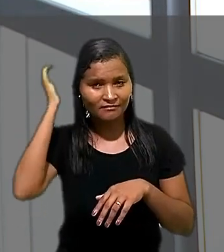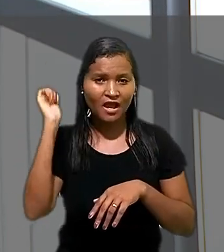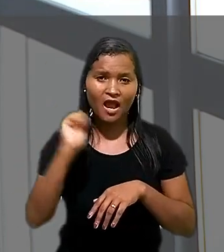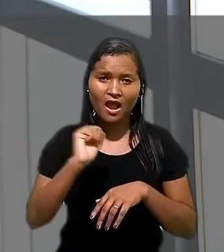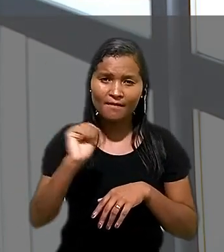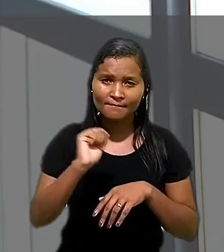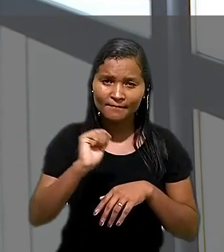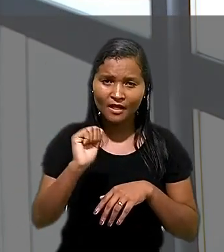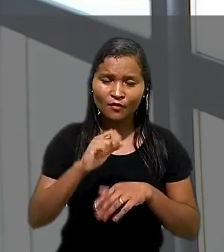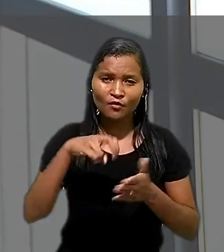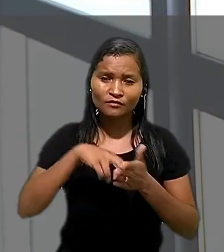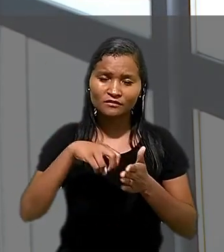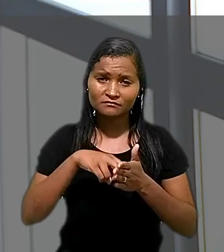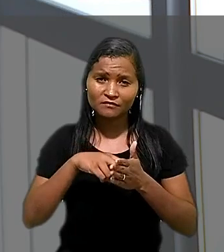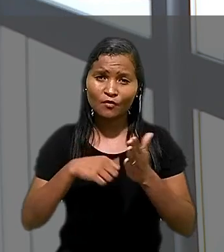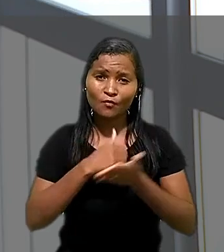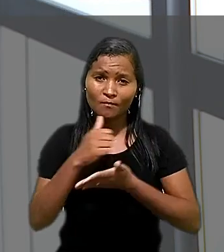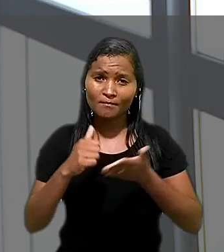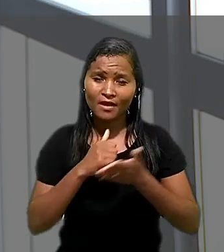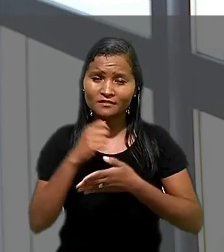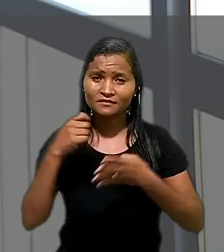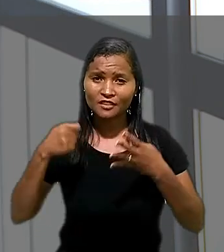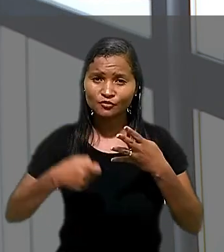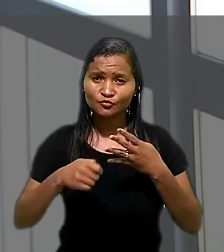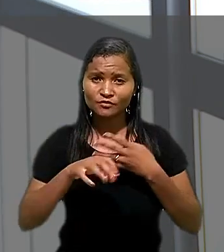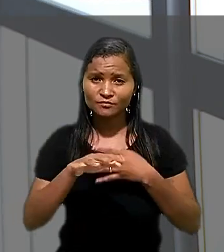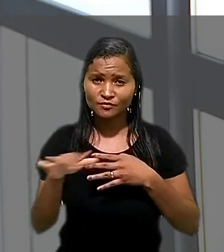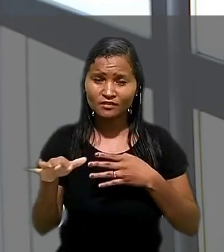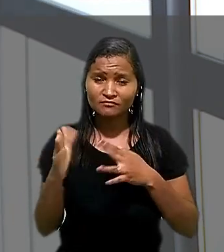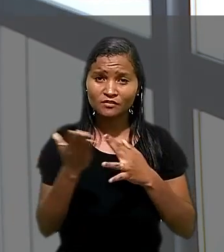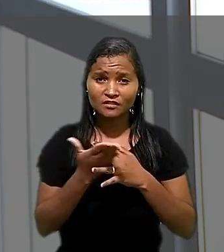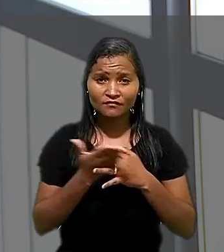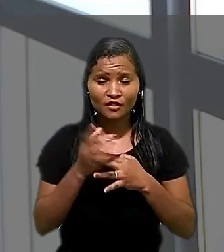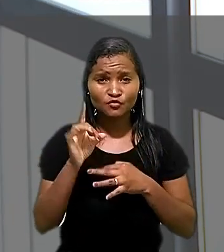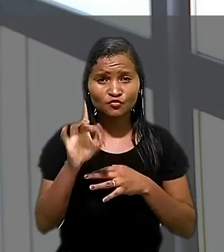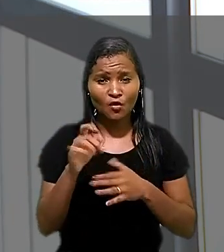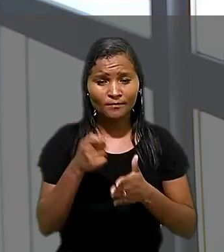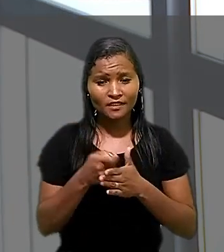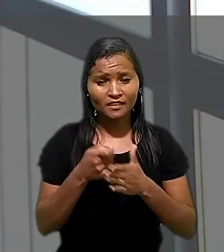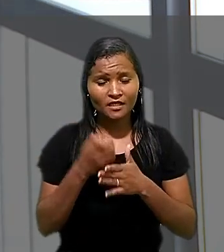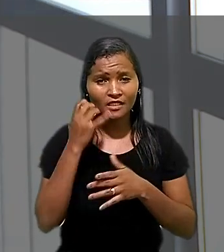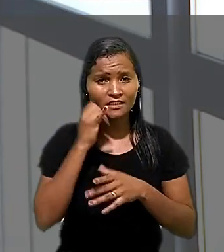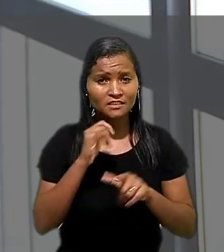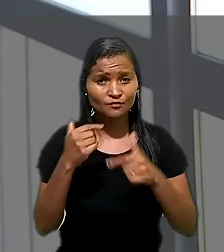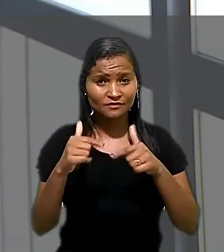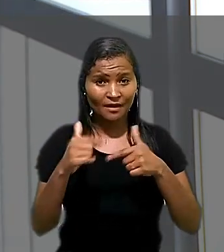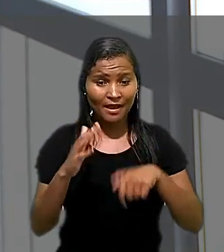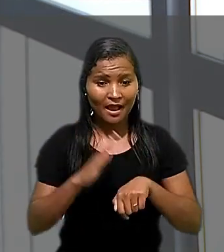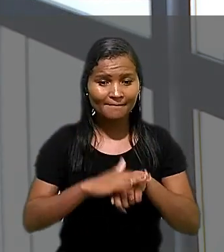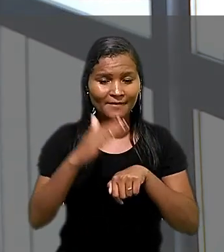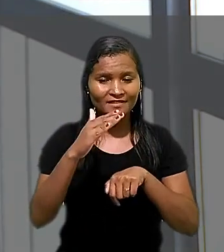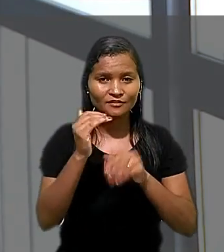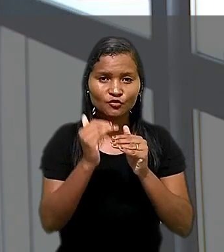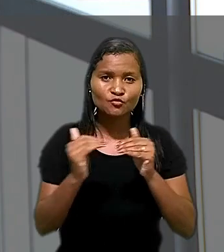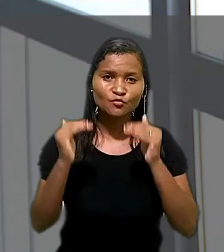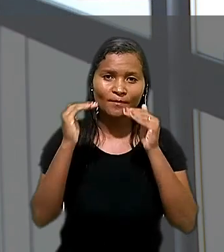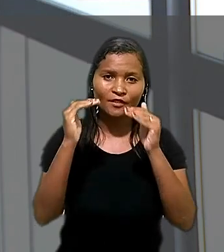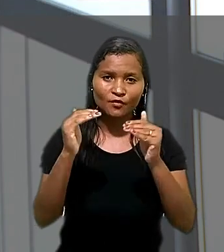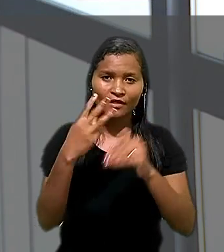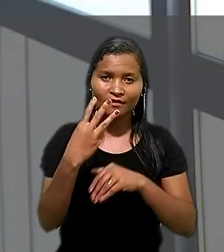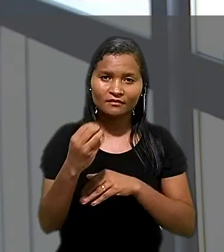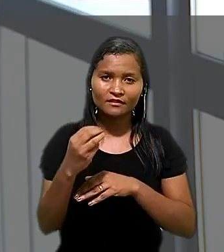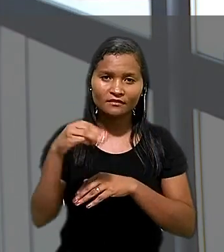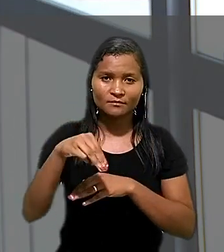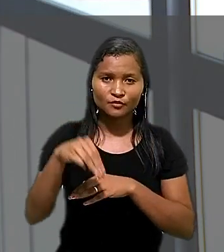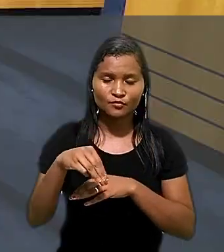a condenação com base na própria jurisprudência de que o intervalo só seria obrigatório se o trabalho extraordinário fosse superior a